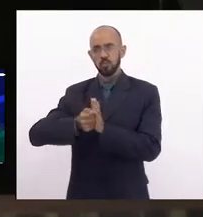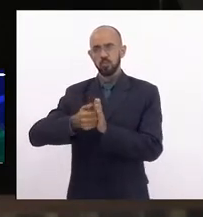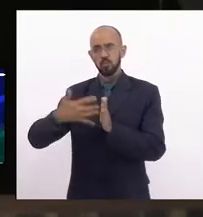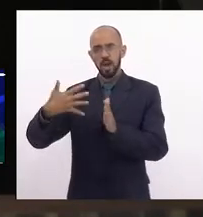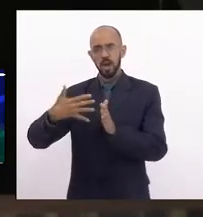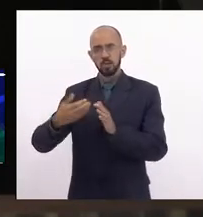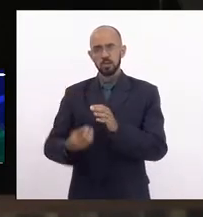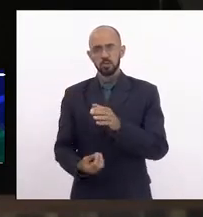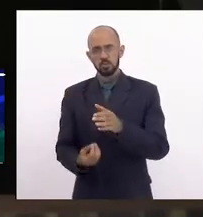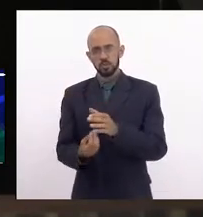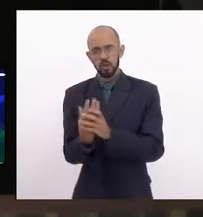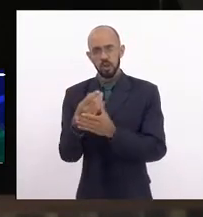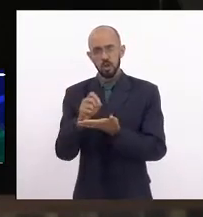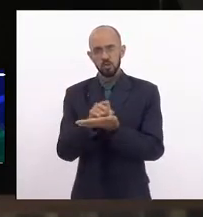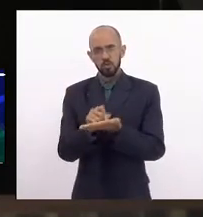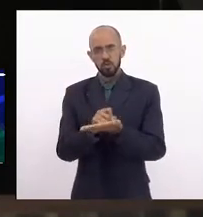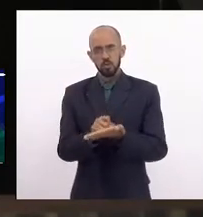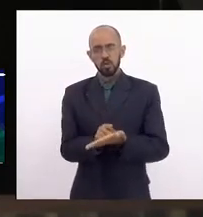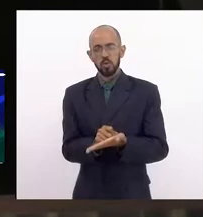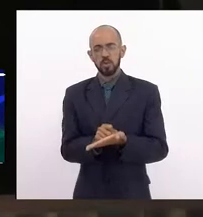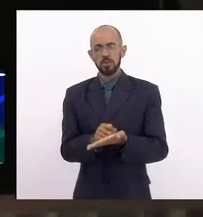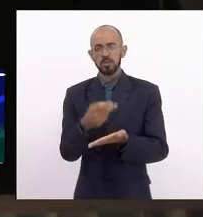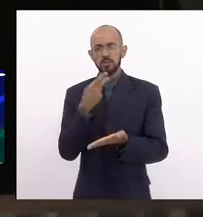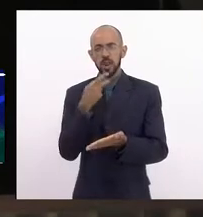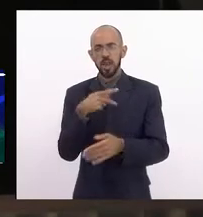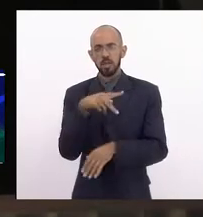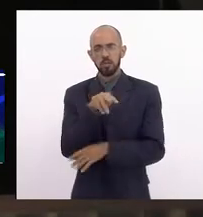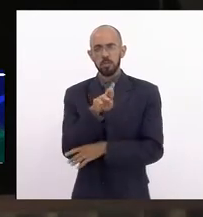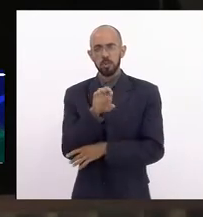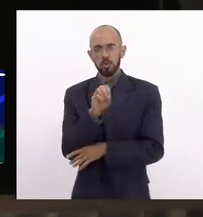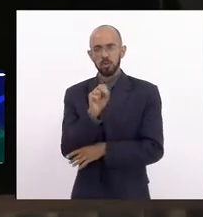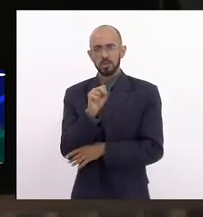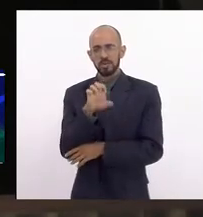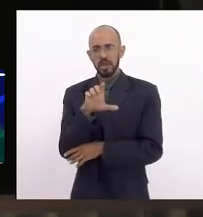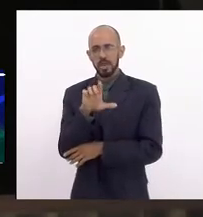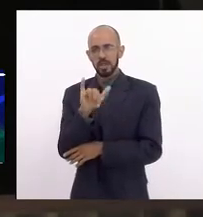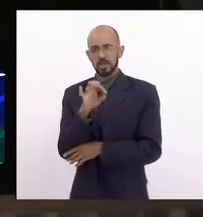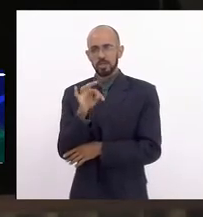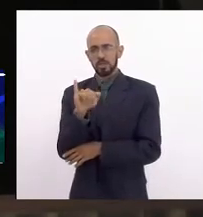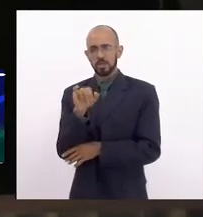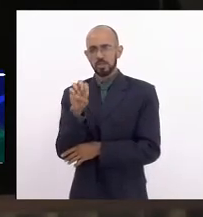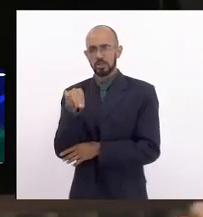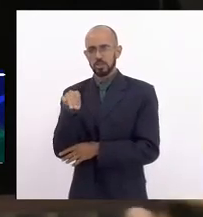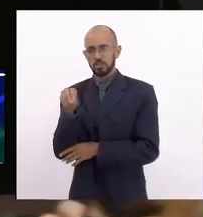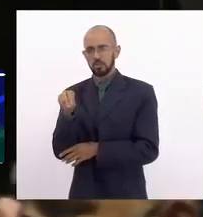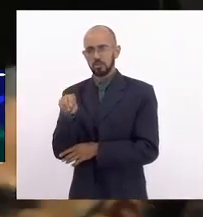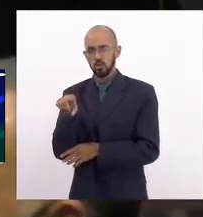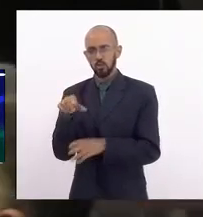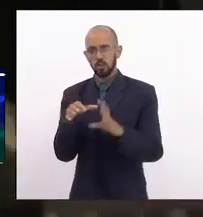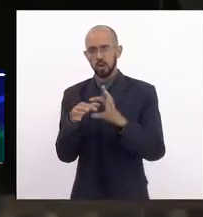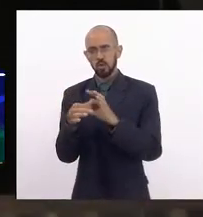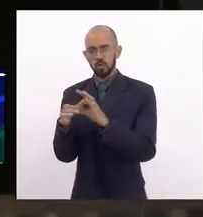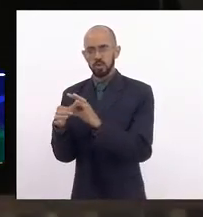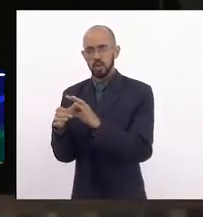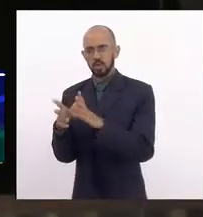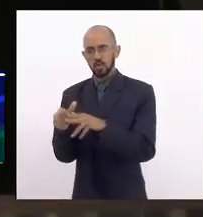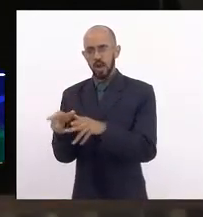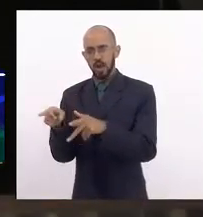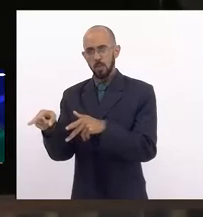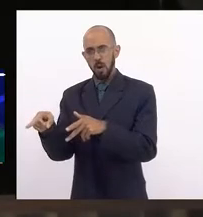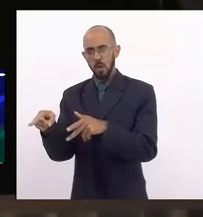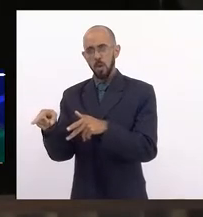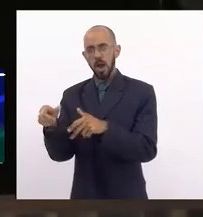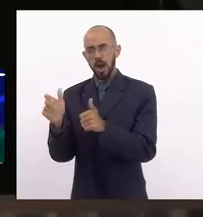espirituais empregar o termo proselitismo nesse sentido como sinônimo de